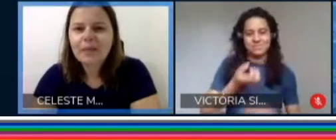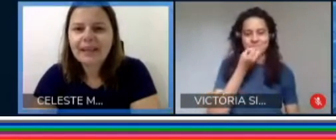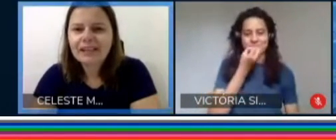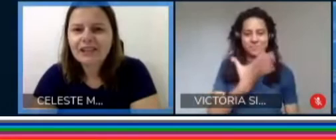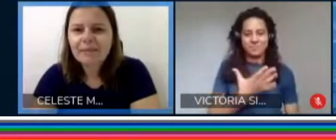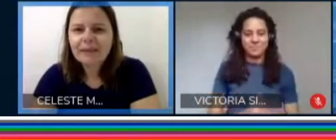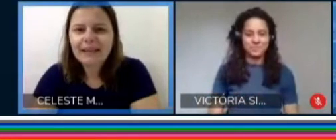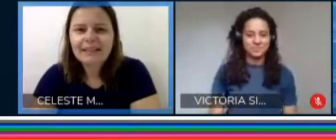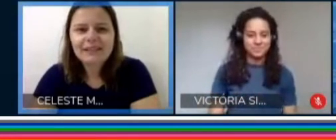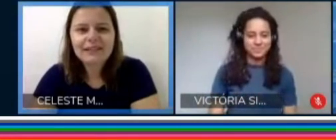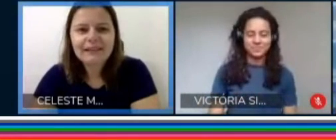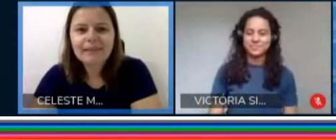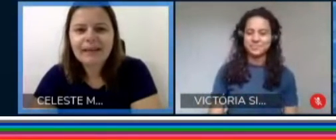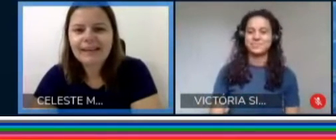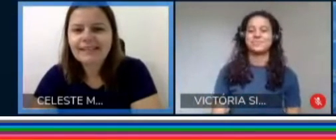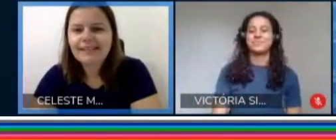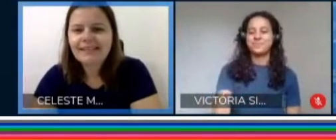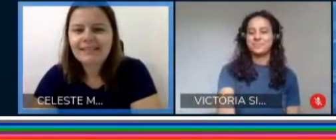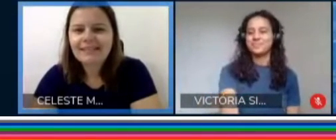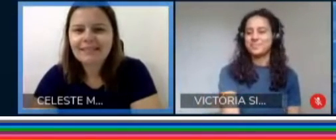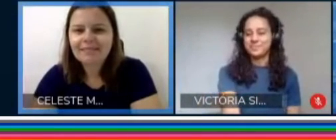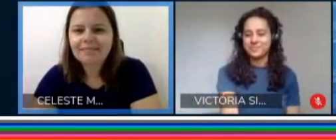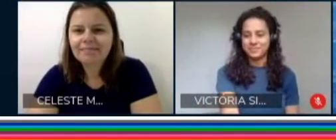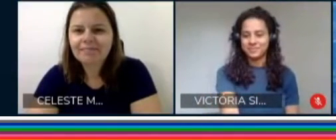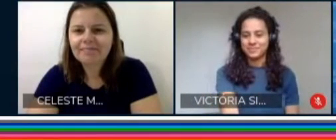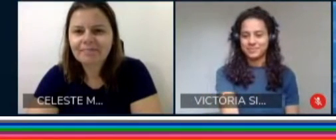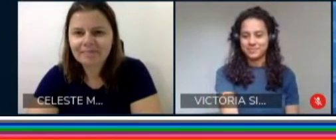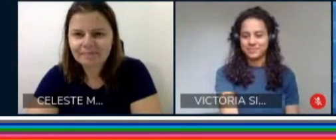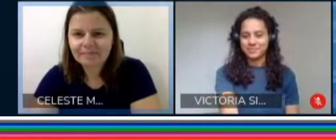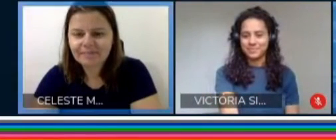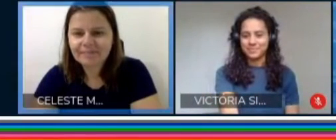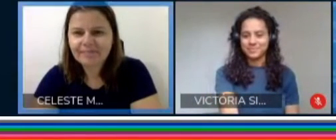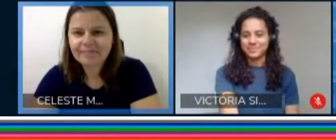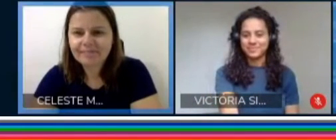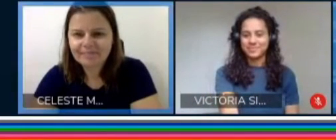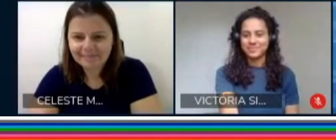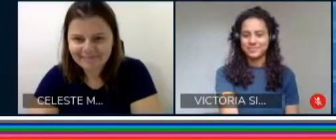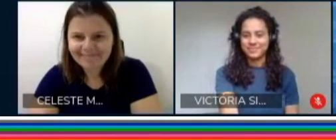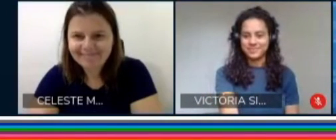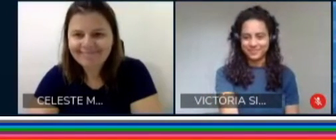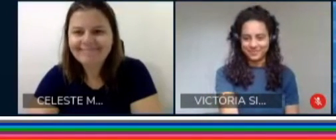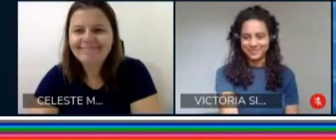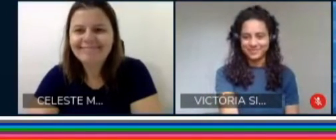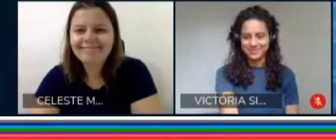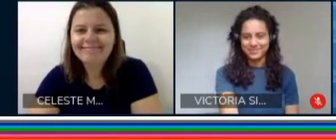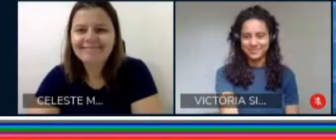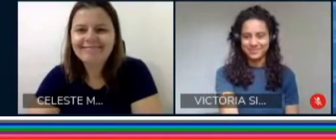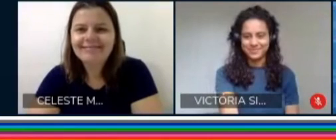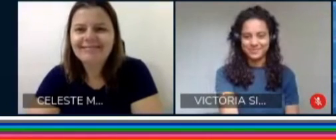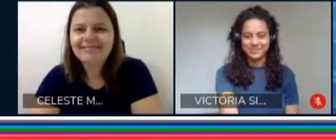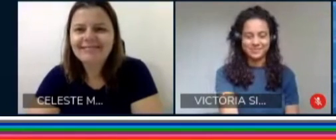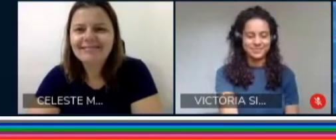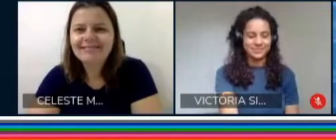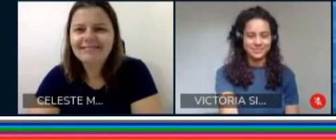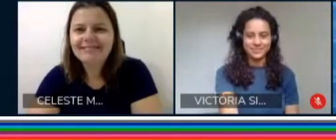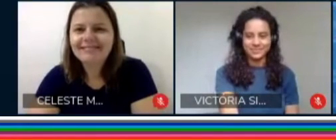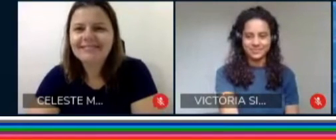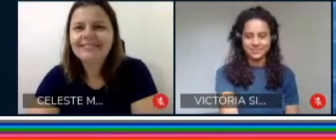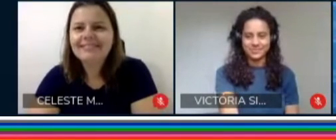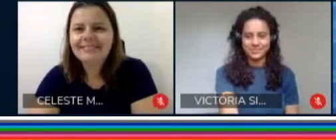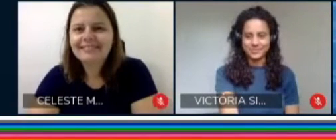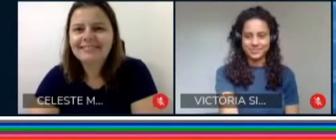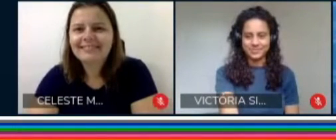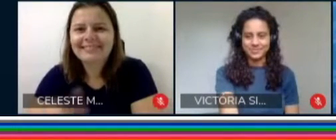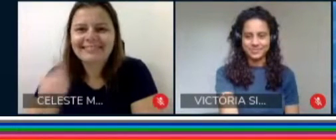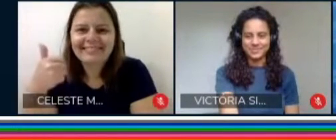Tchau, tchau. Gente, abraço, até mais. Até mais, esperamos poder repetir mais vezes. A gente vai aprendendo a falar